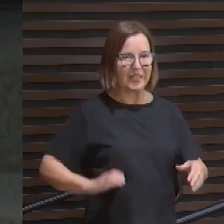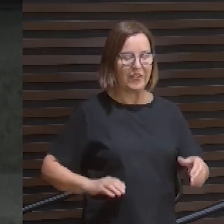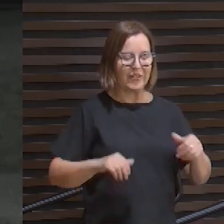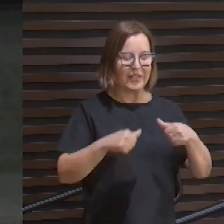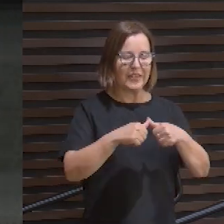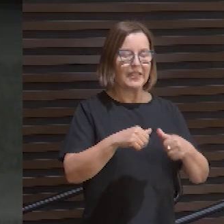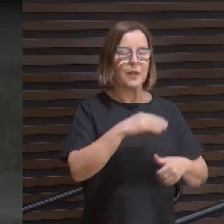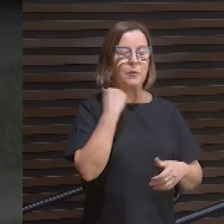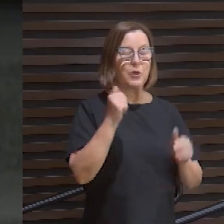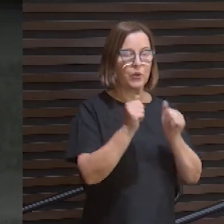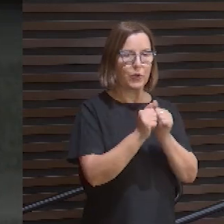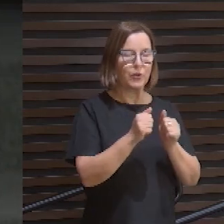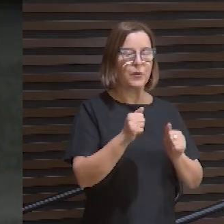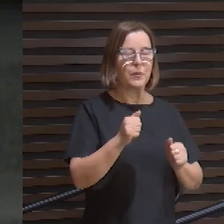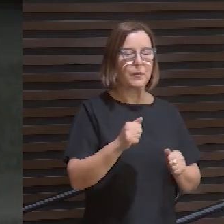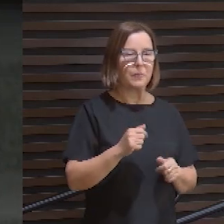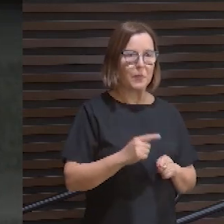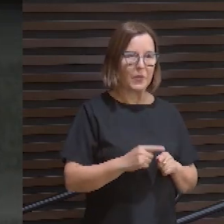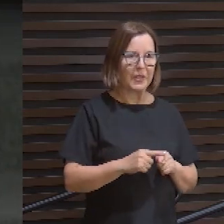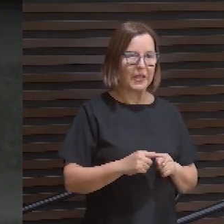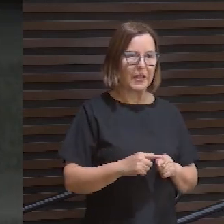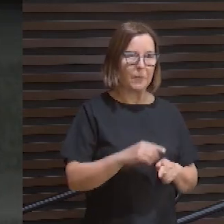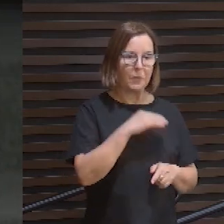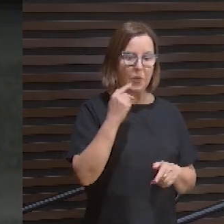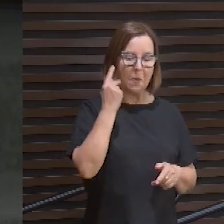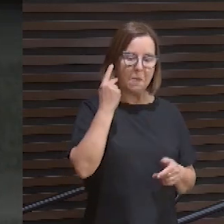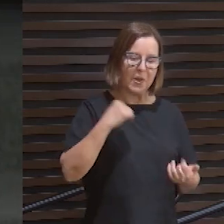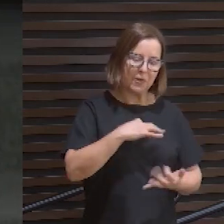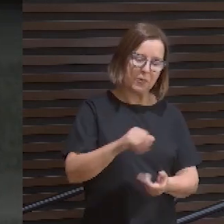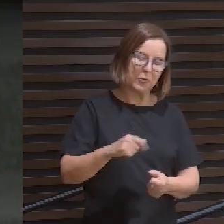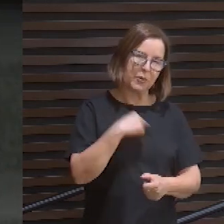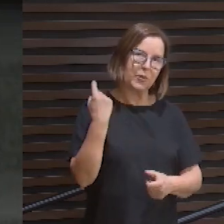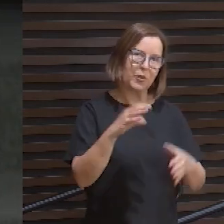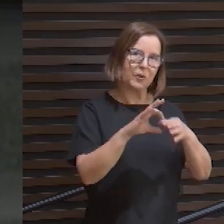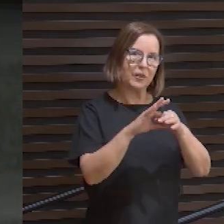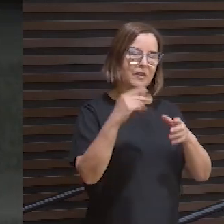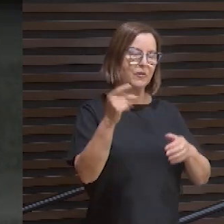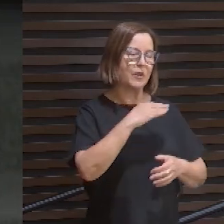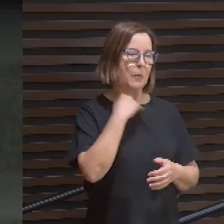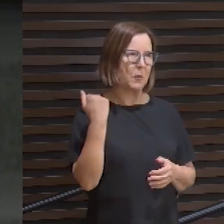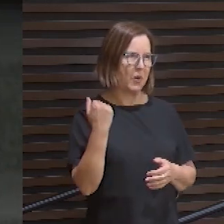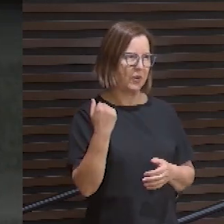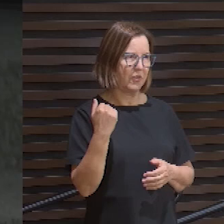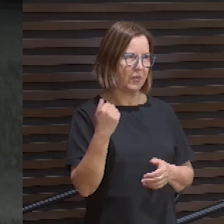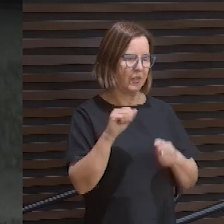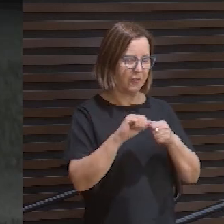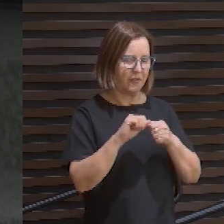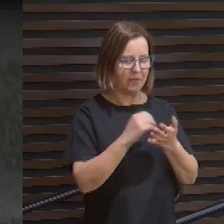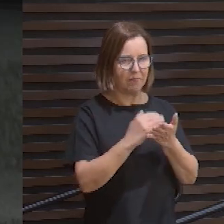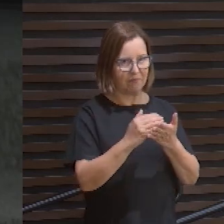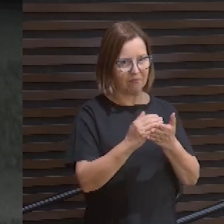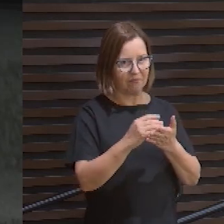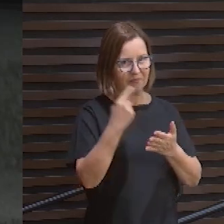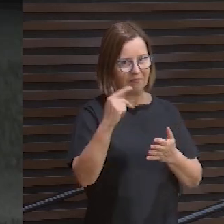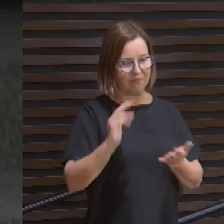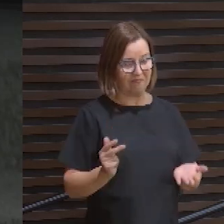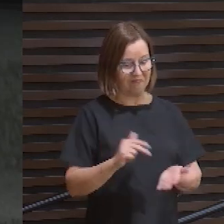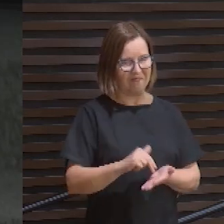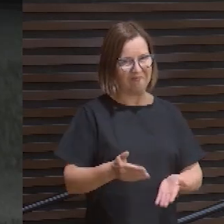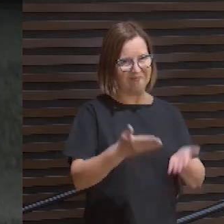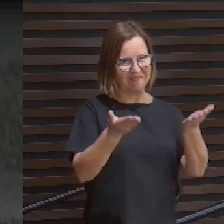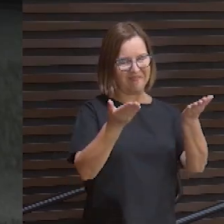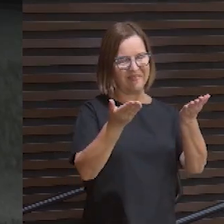para este mundo, fomos unidos à sua morte e feitos participantes de sua